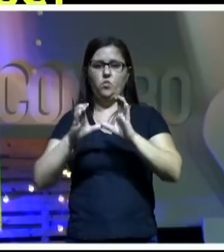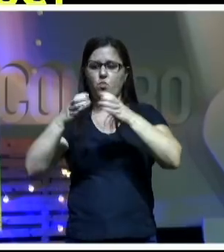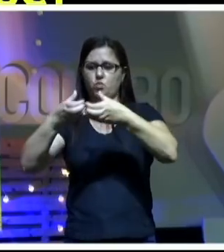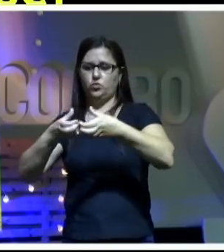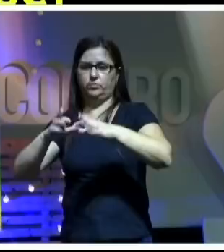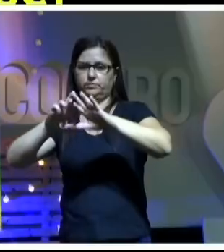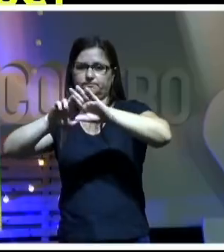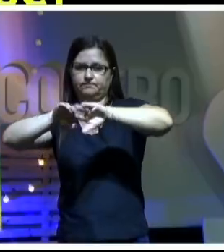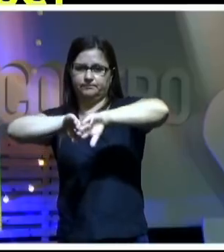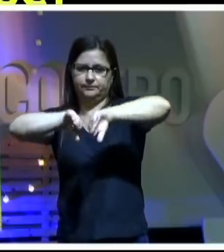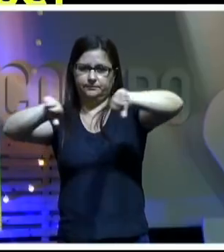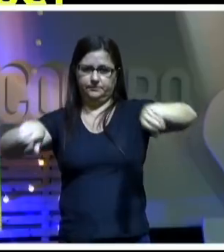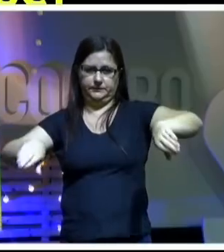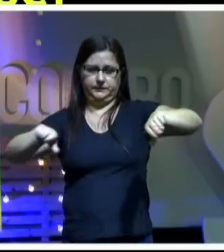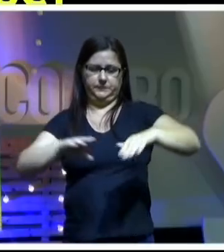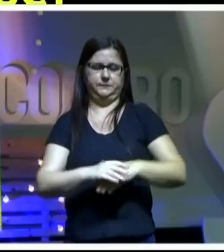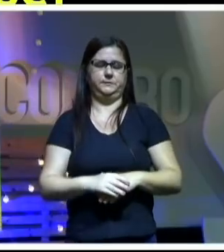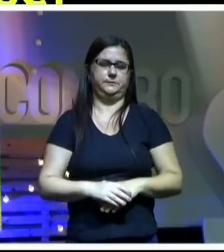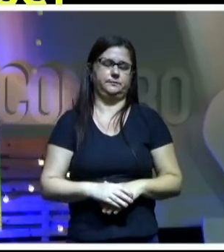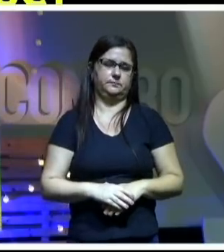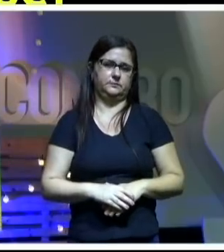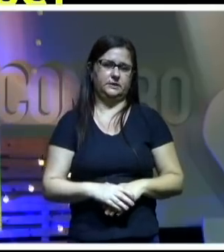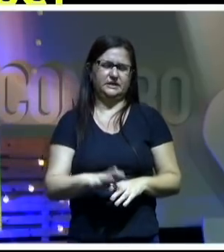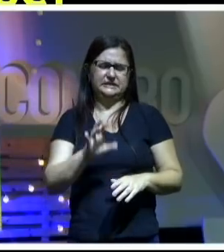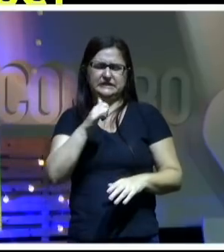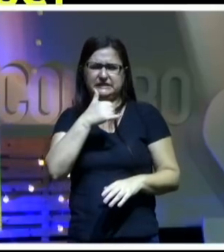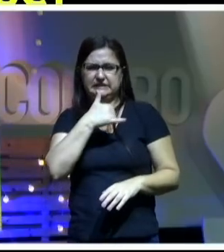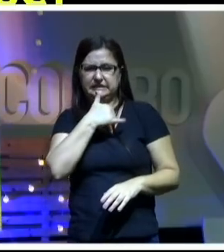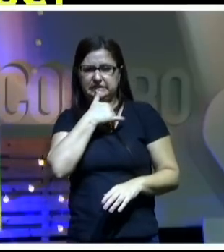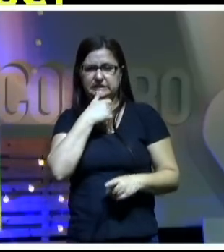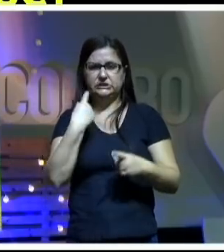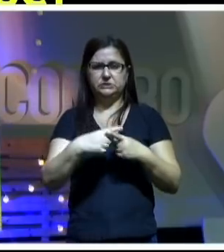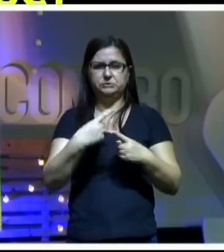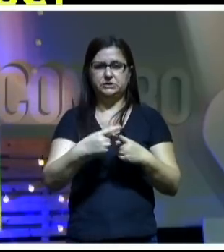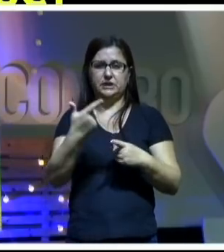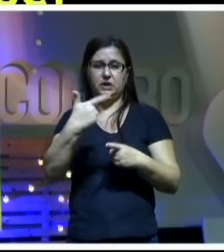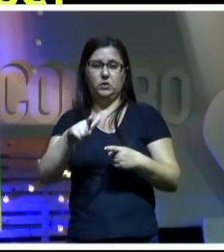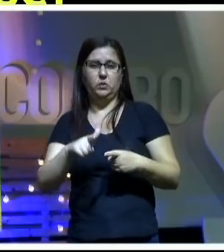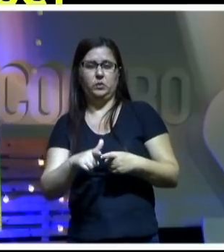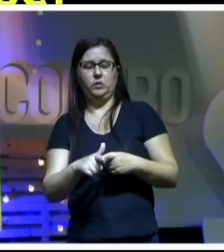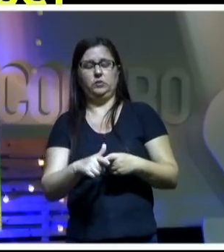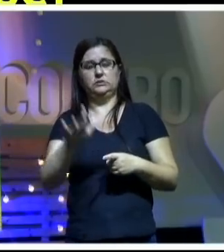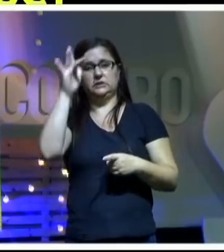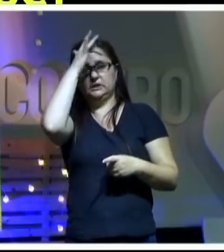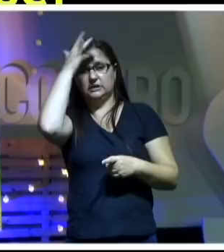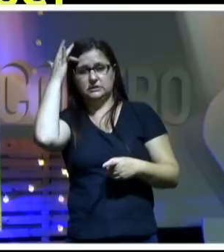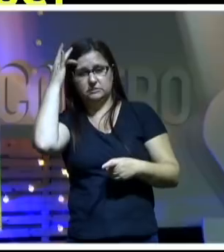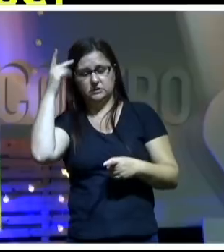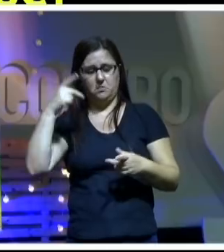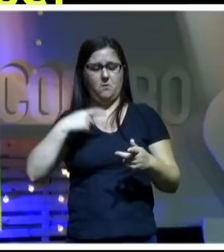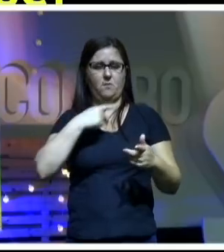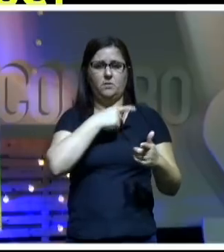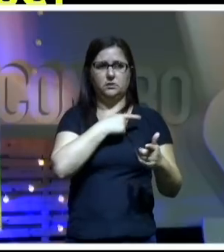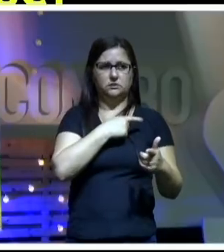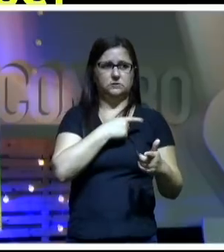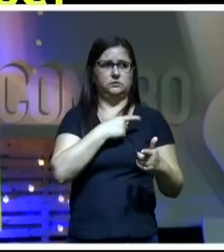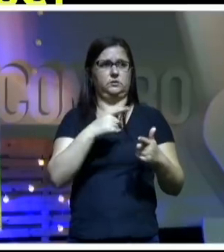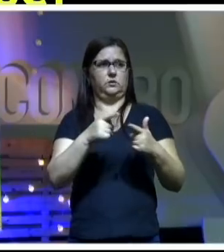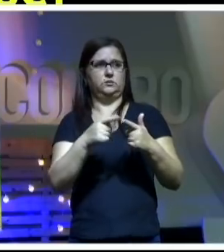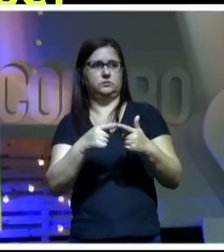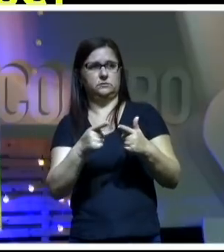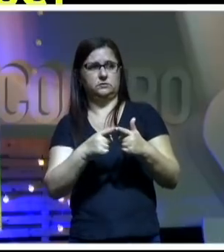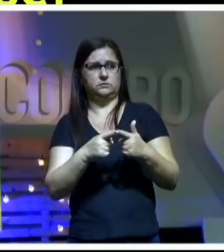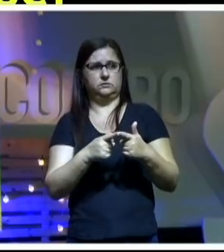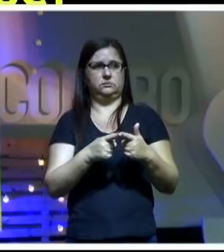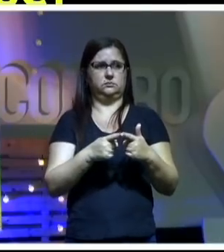seminários surgiram e ficou muito triste porque alguns outros como heard ok liga não